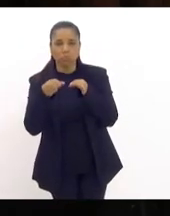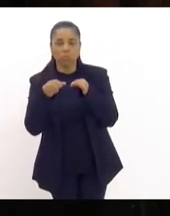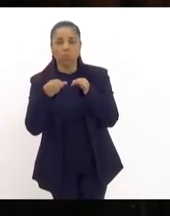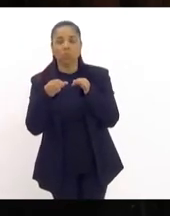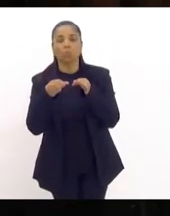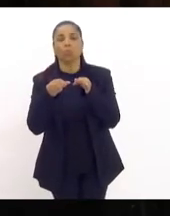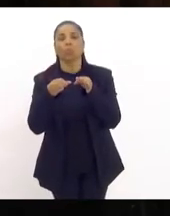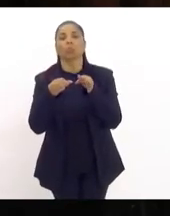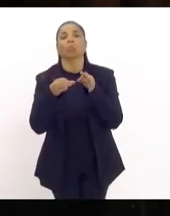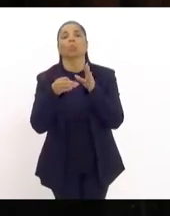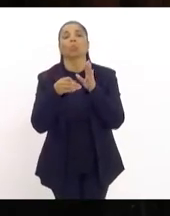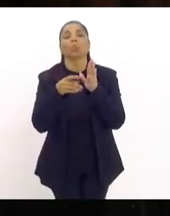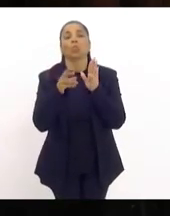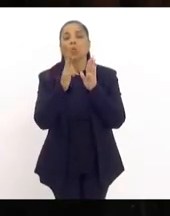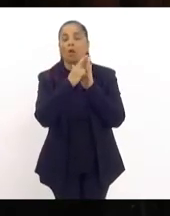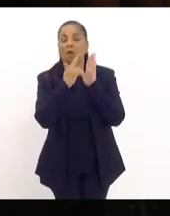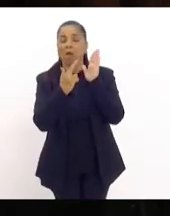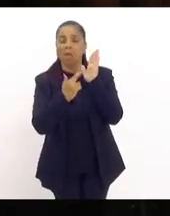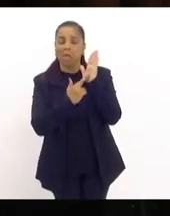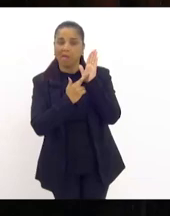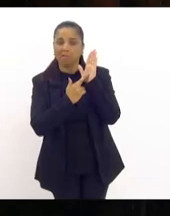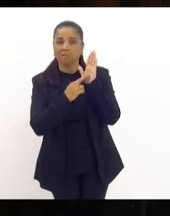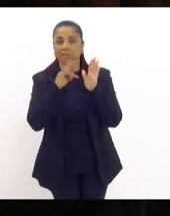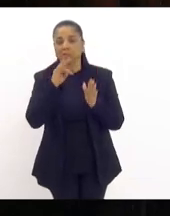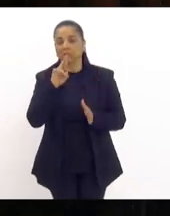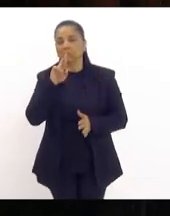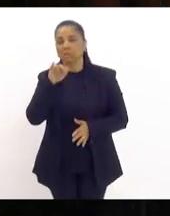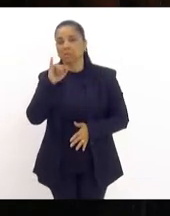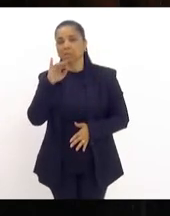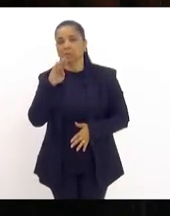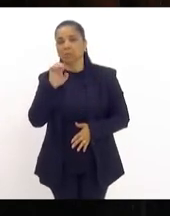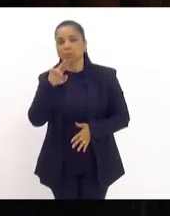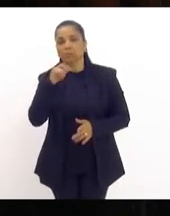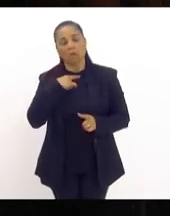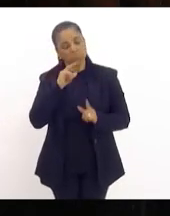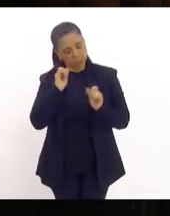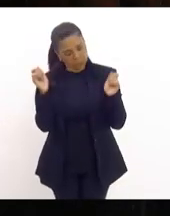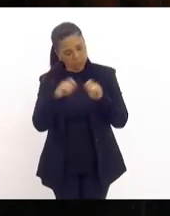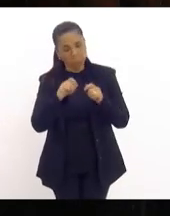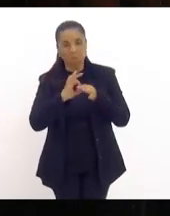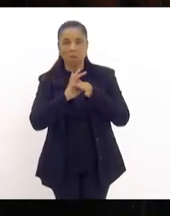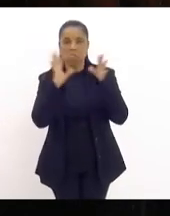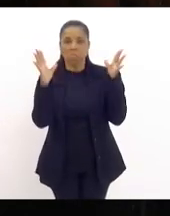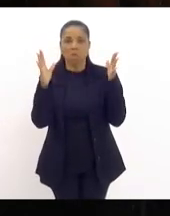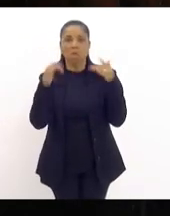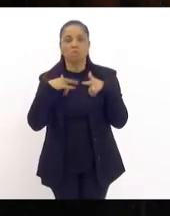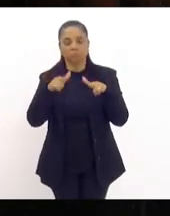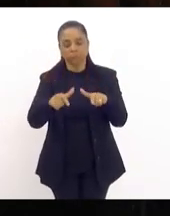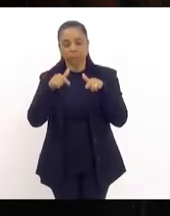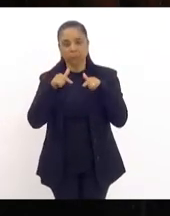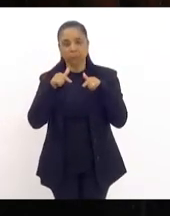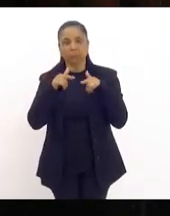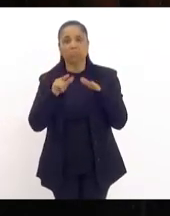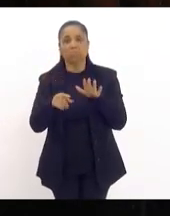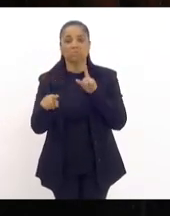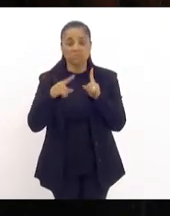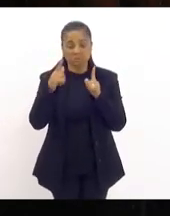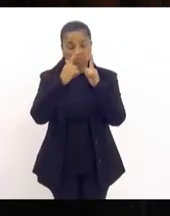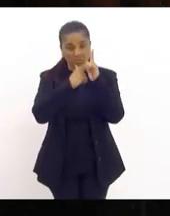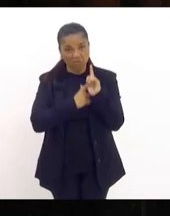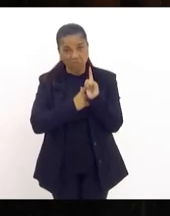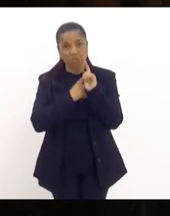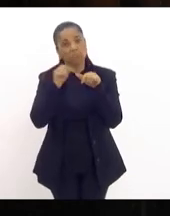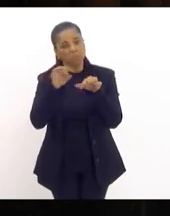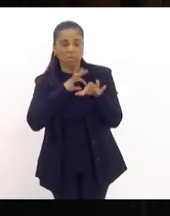Nacional Tributário permite que você tenha certidão negativa do fato positivo, porque você está devendo, mas está